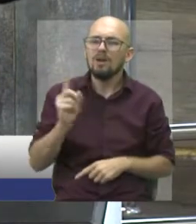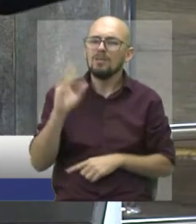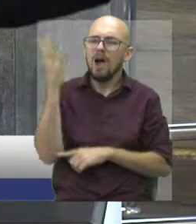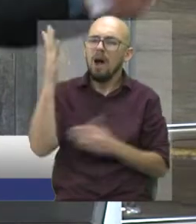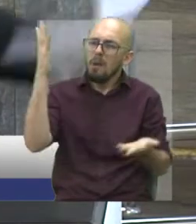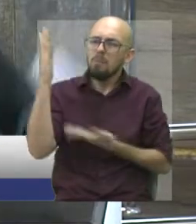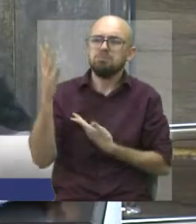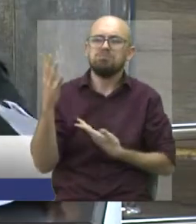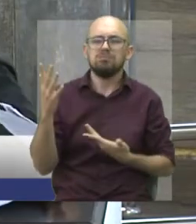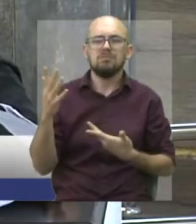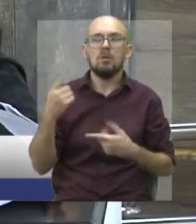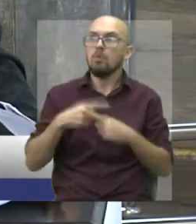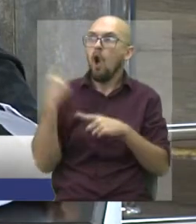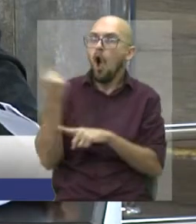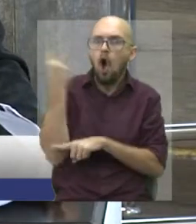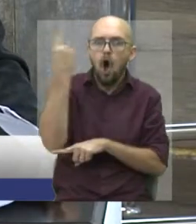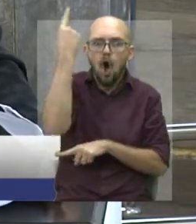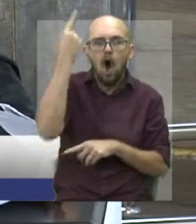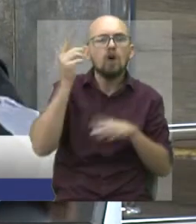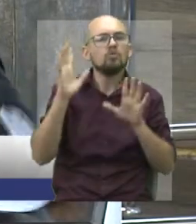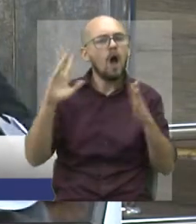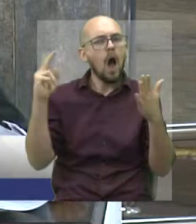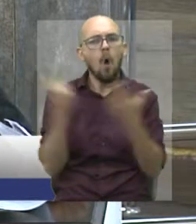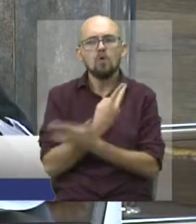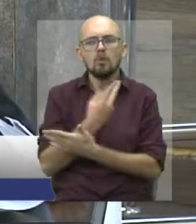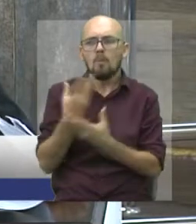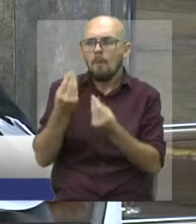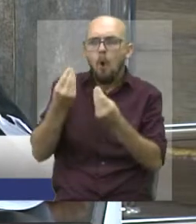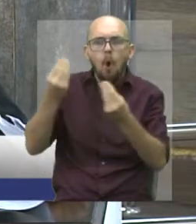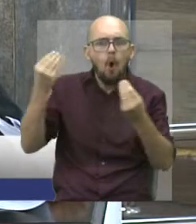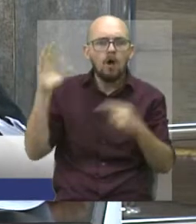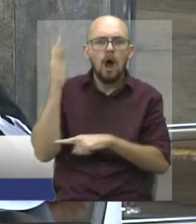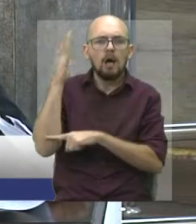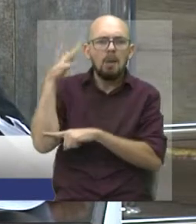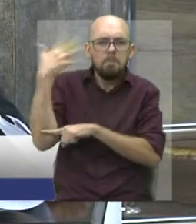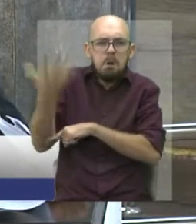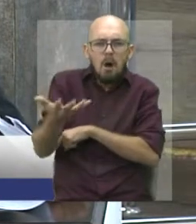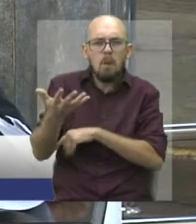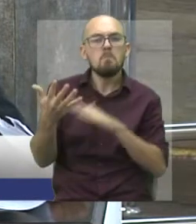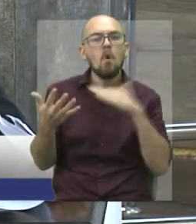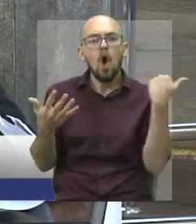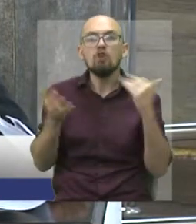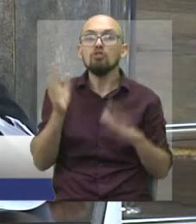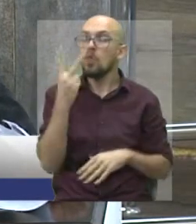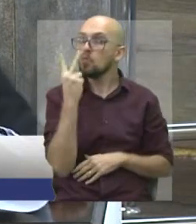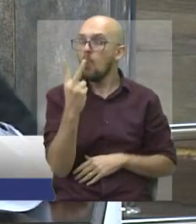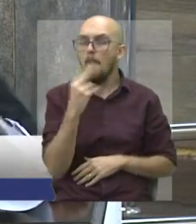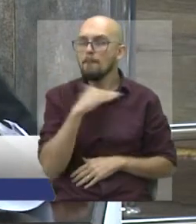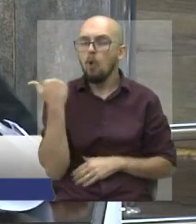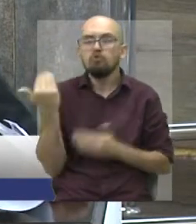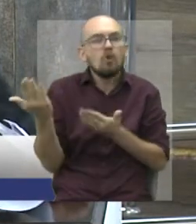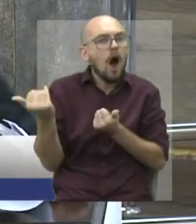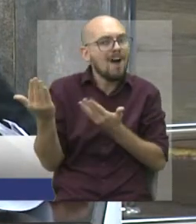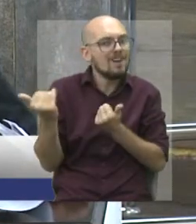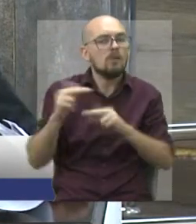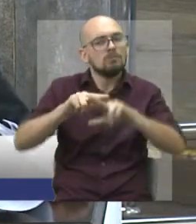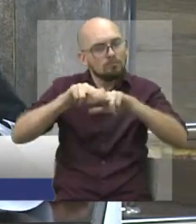grande porte, do jeito que é, como muitas já aconteceu no nosso município, de cair, causar mortes, duas mortes já de dois jovens.